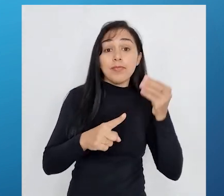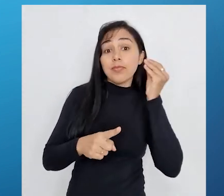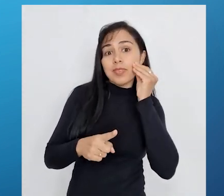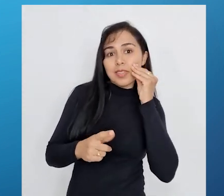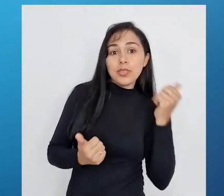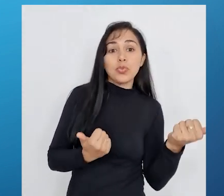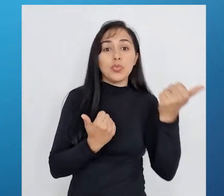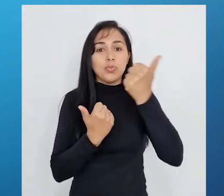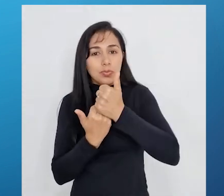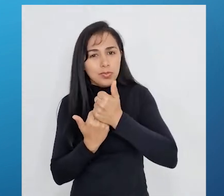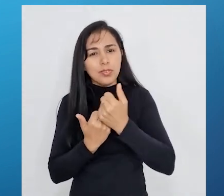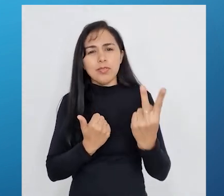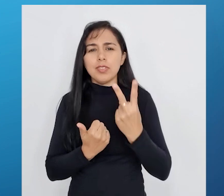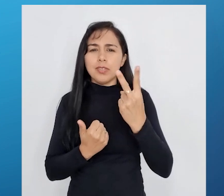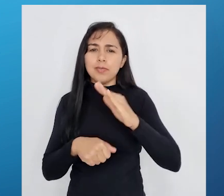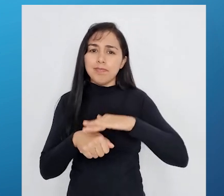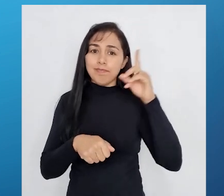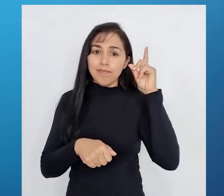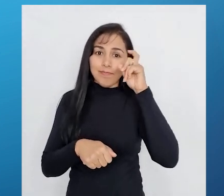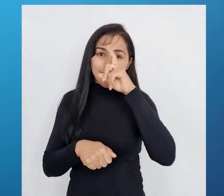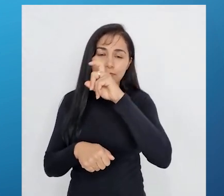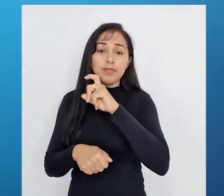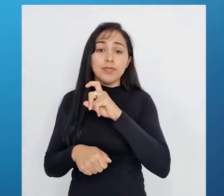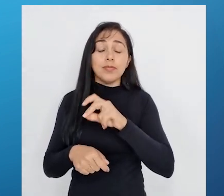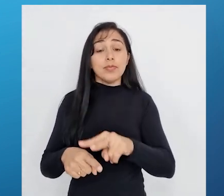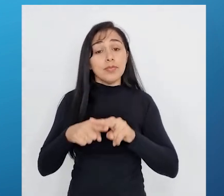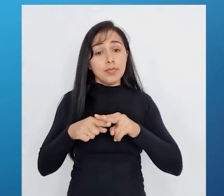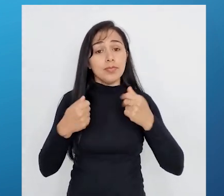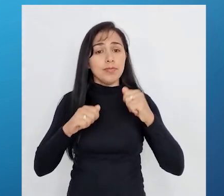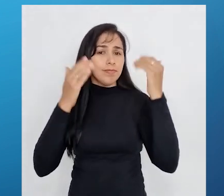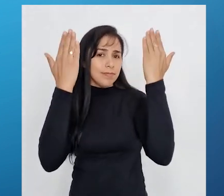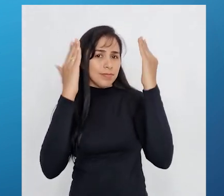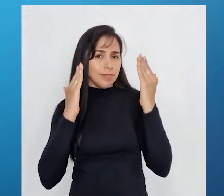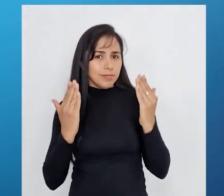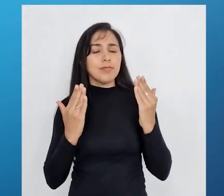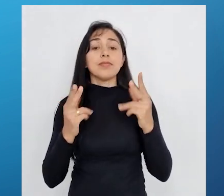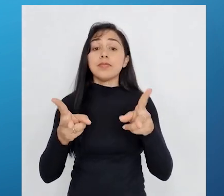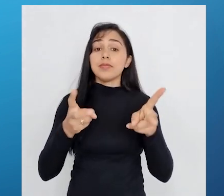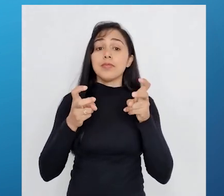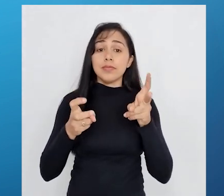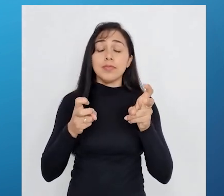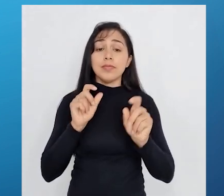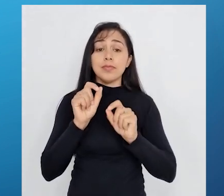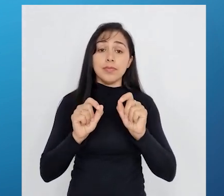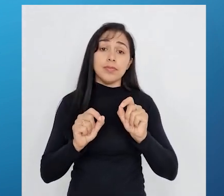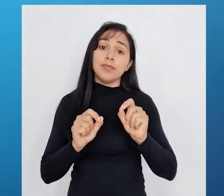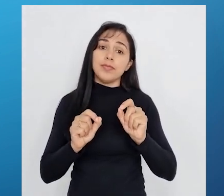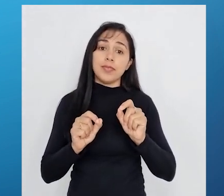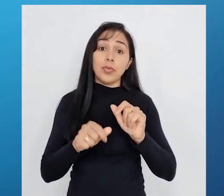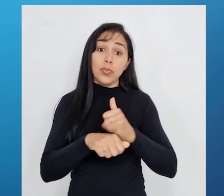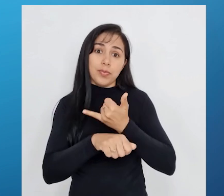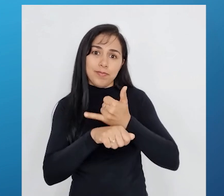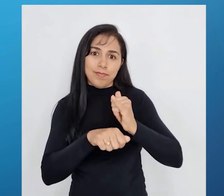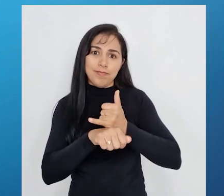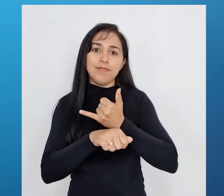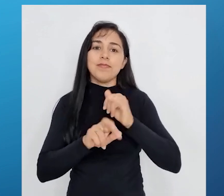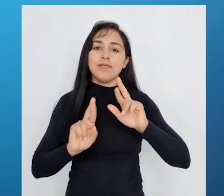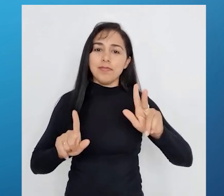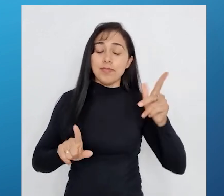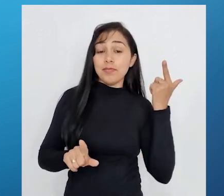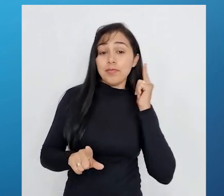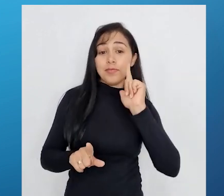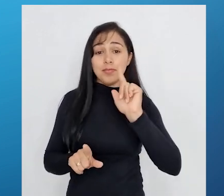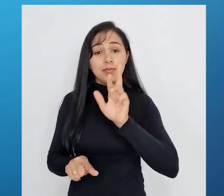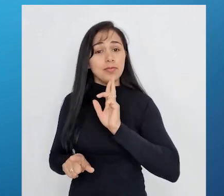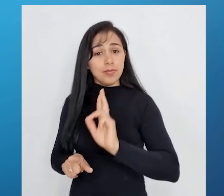valores para encontrar a solução. Então, por isso que é bom você ter aí, digamos assim, uma carta na manga para conseguir